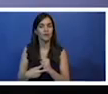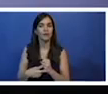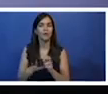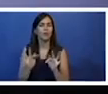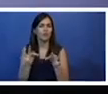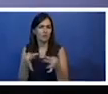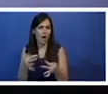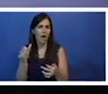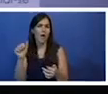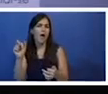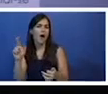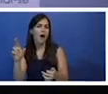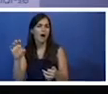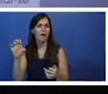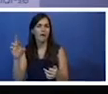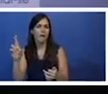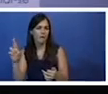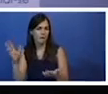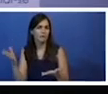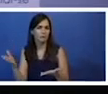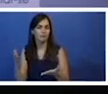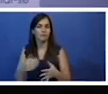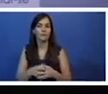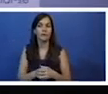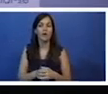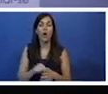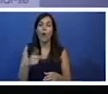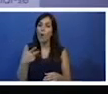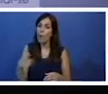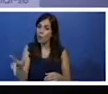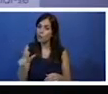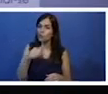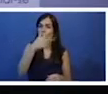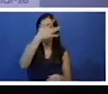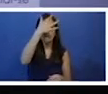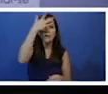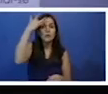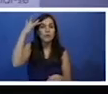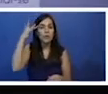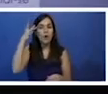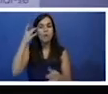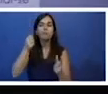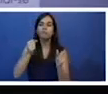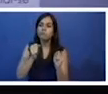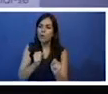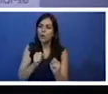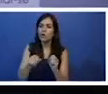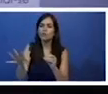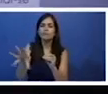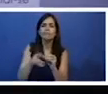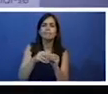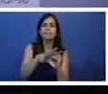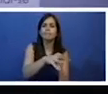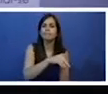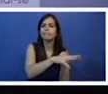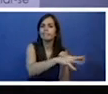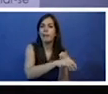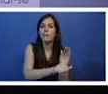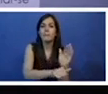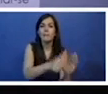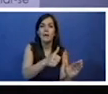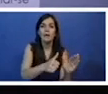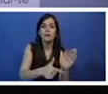o pessoal, infinitivo pessoal? Pode flexionar-se em todas as pessoas gramaticais. Primeira,